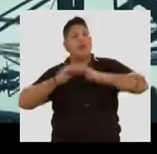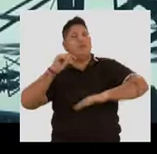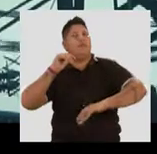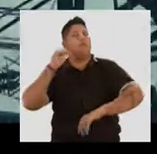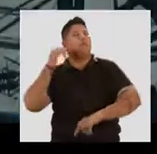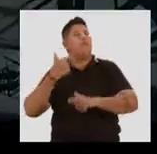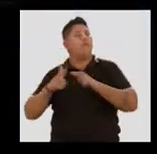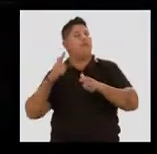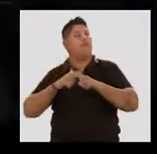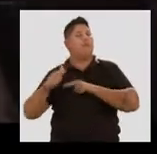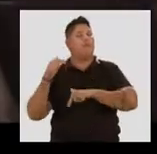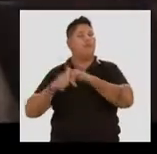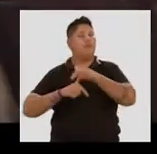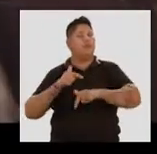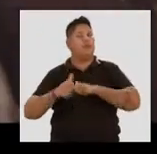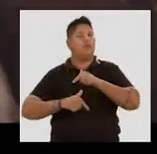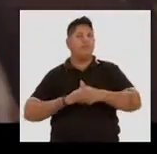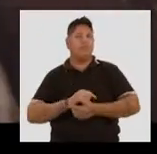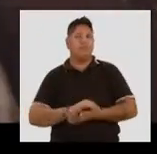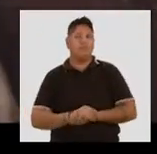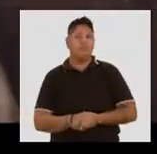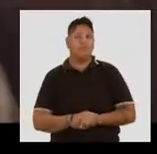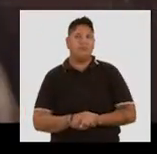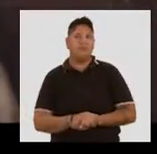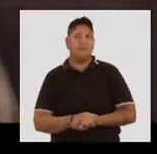de trabalho.